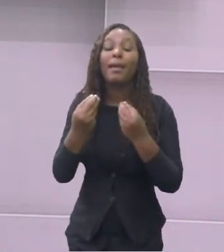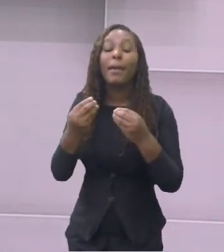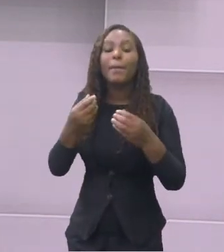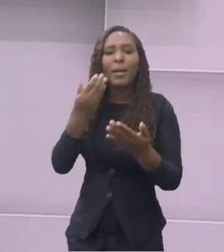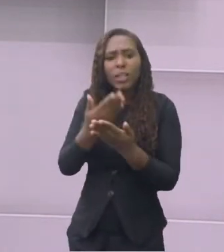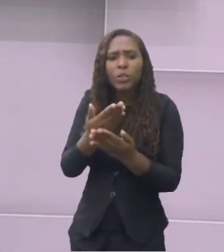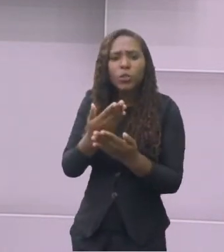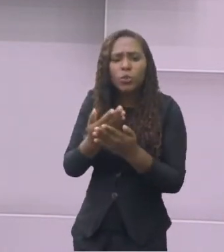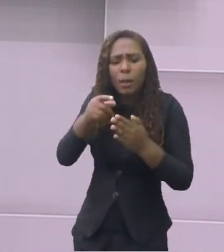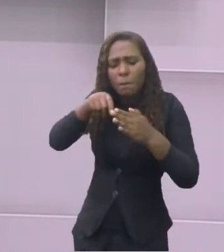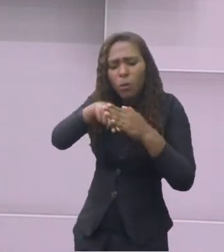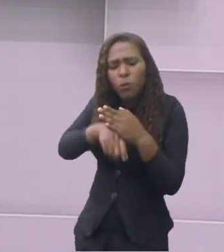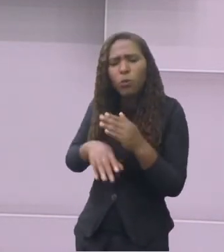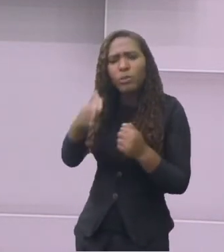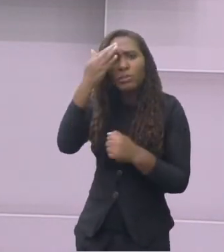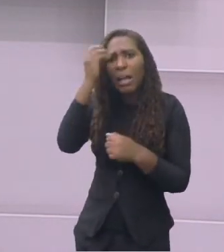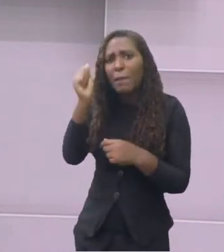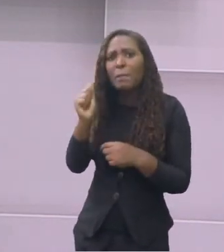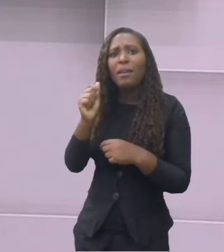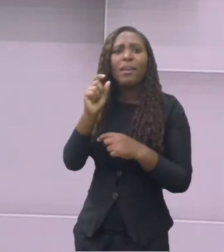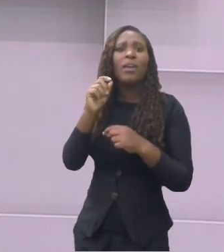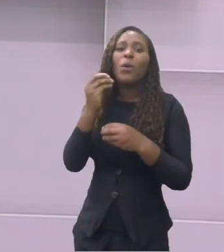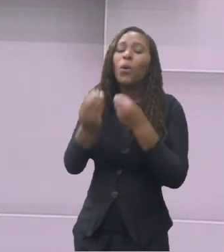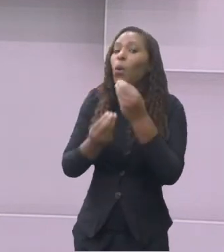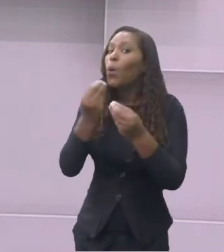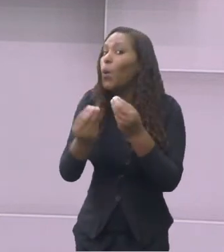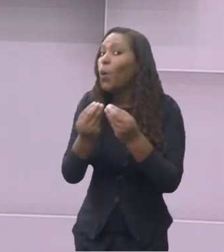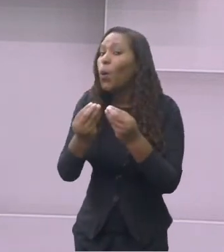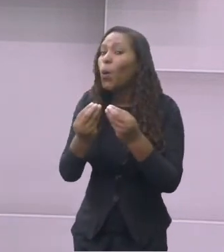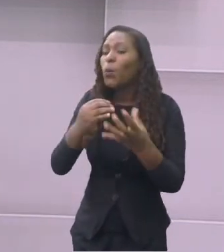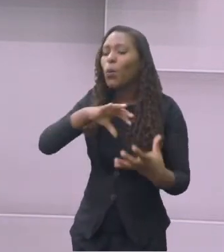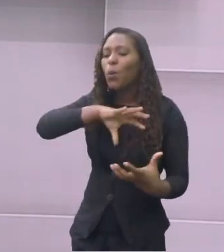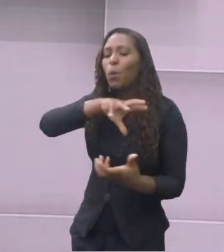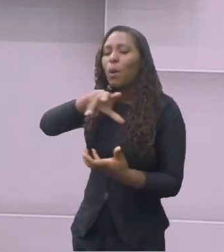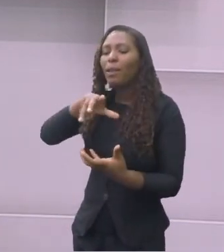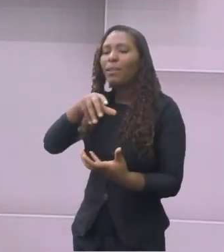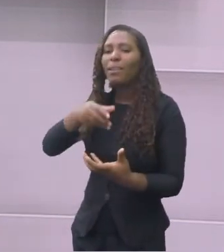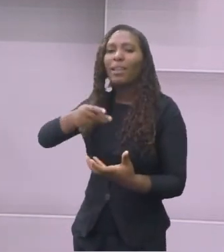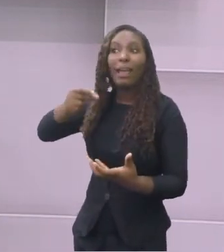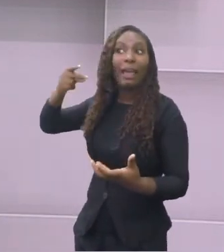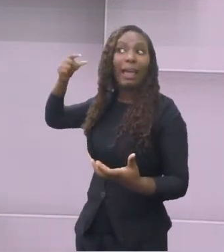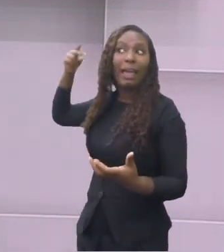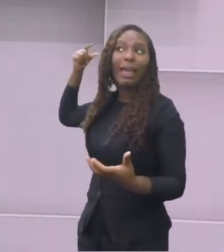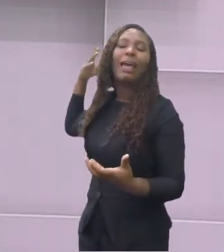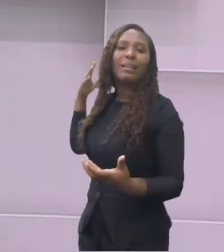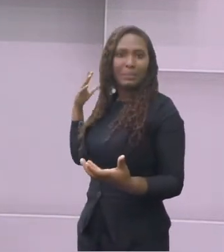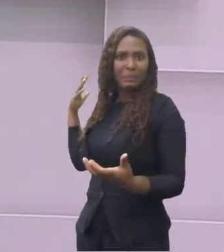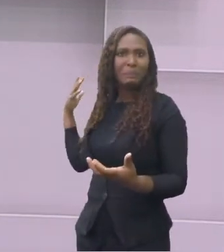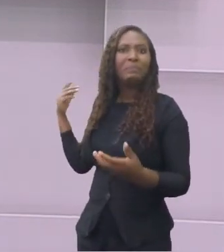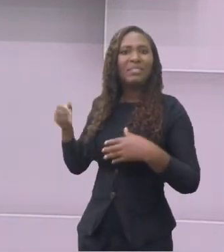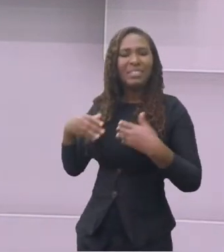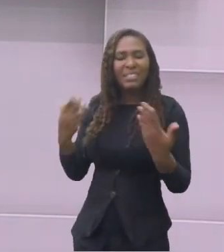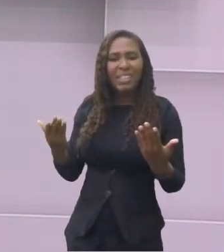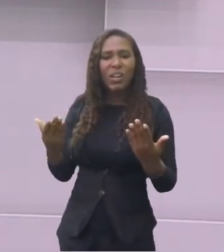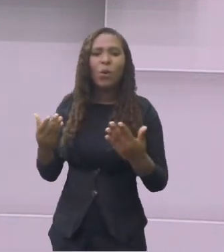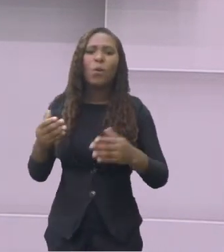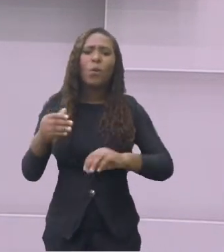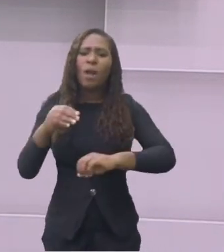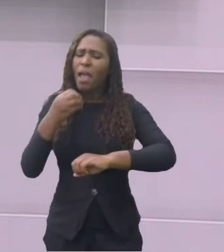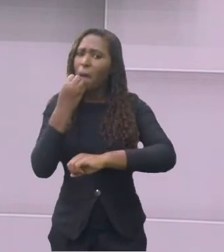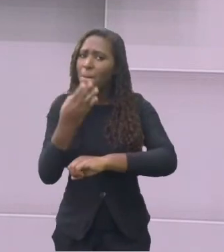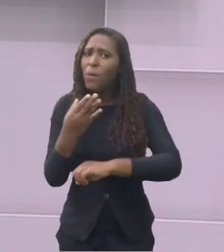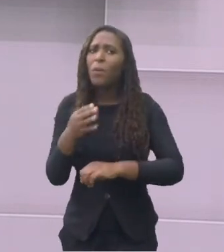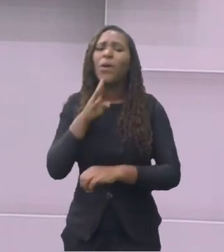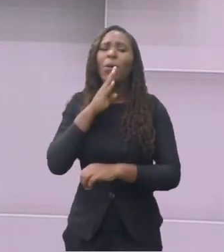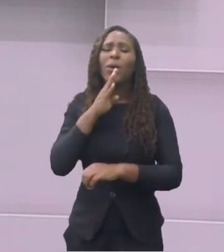são recursos que acabam servindo para contar, para conhecer a história